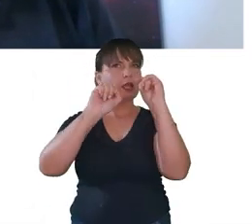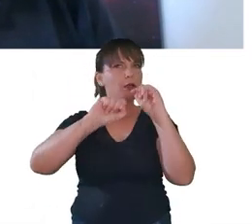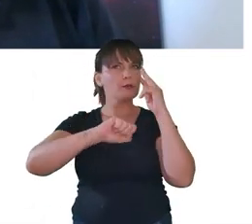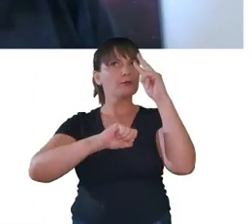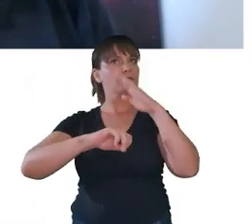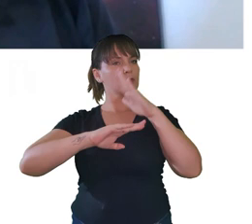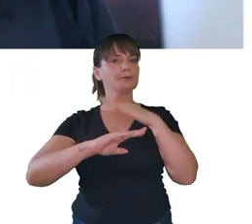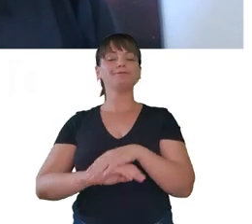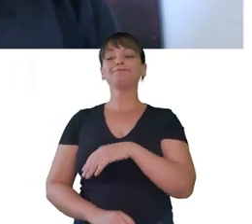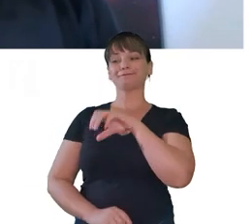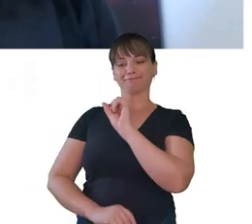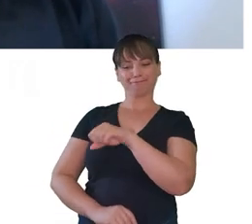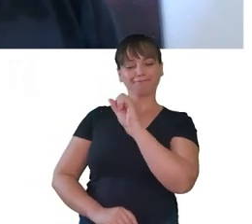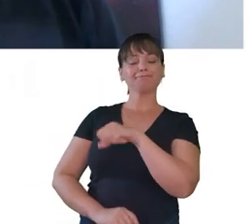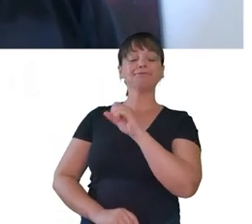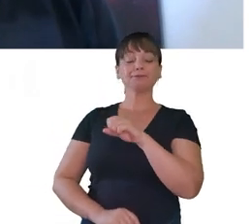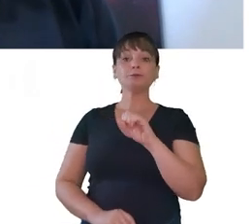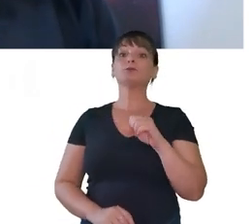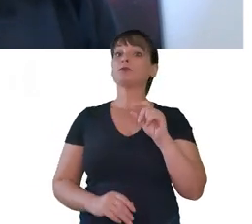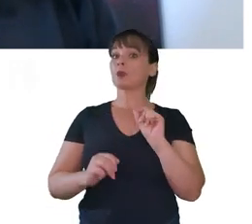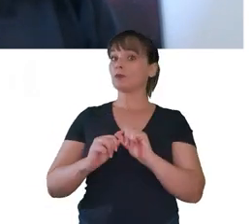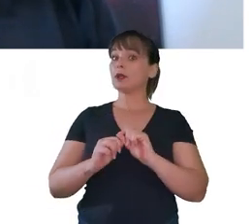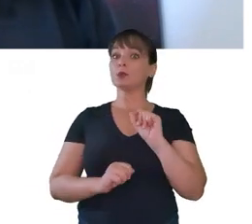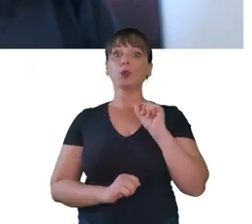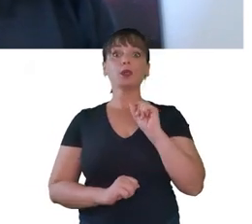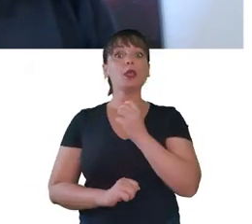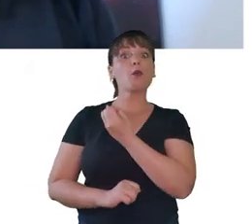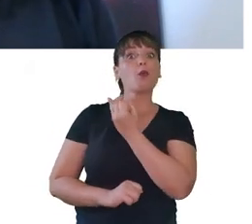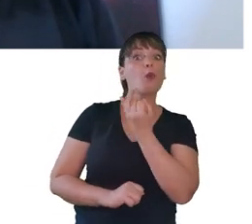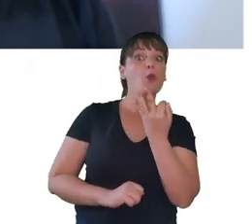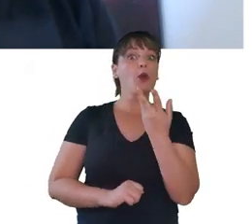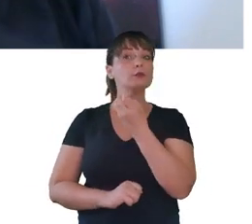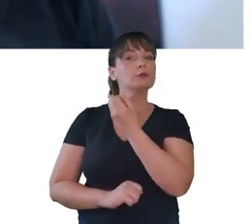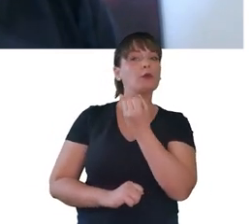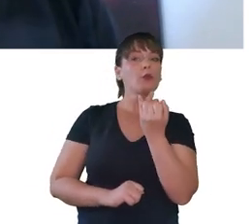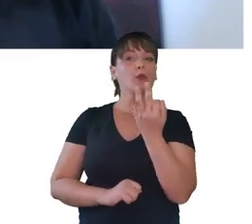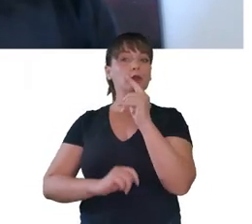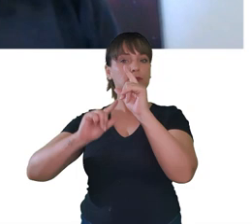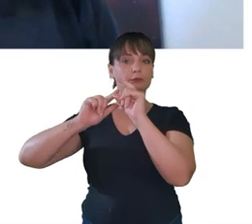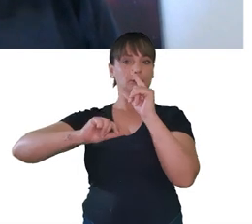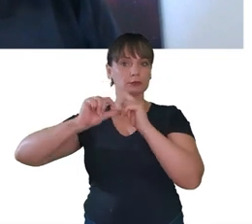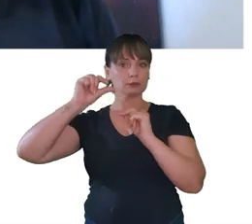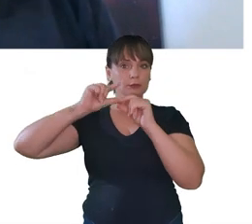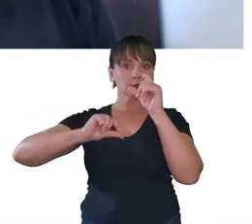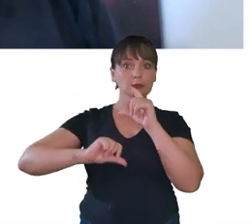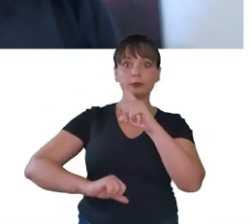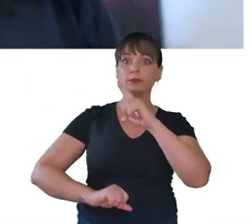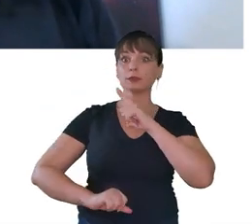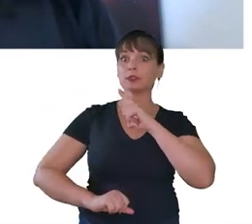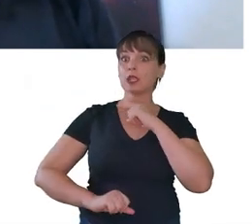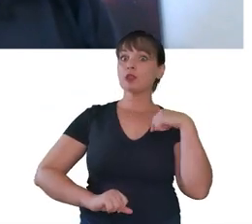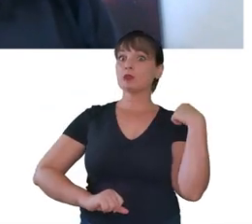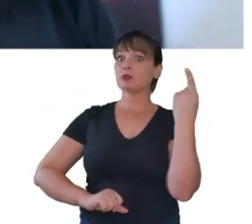não é? Sim, com certeza. Aí a gente faz uma seguinte estimativa. A quantidade de